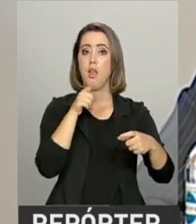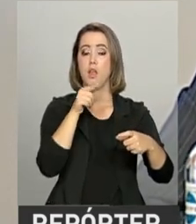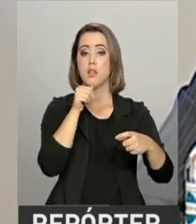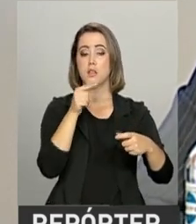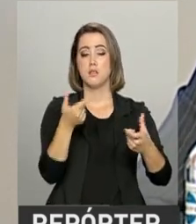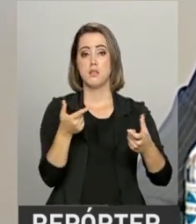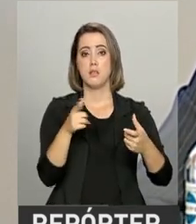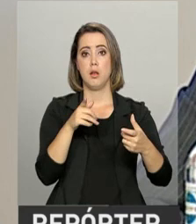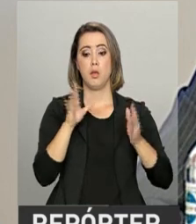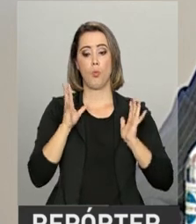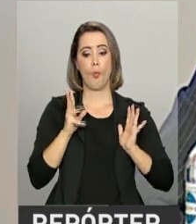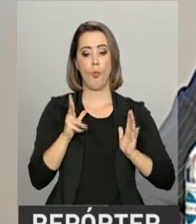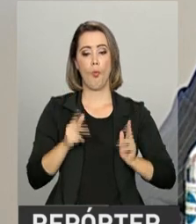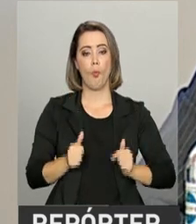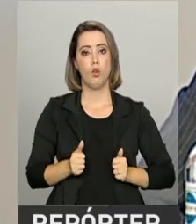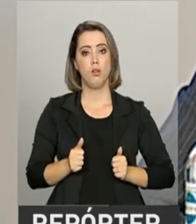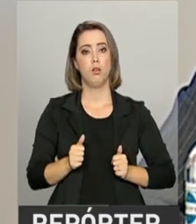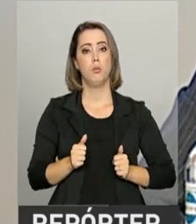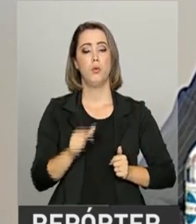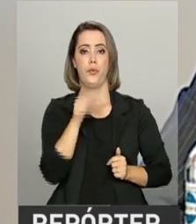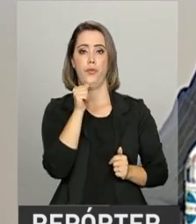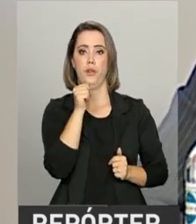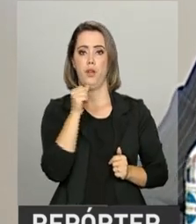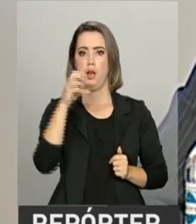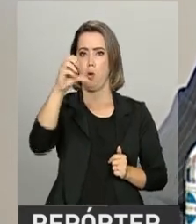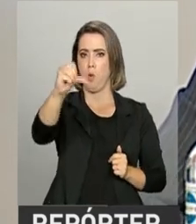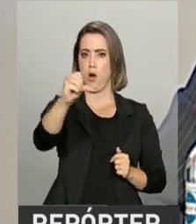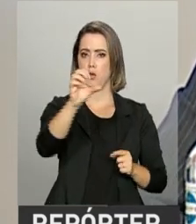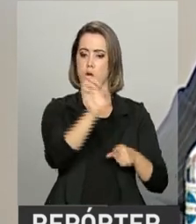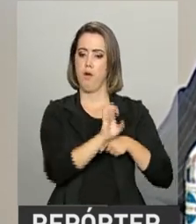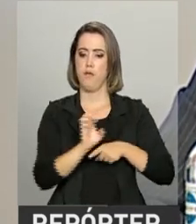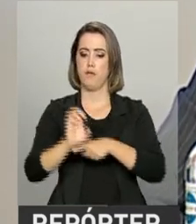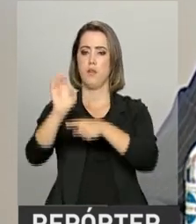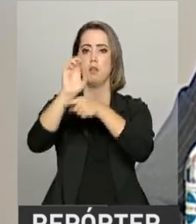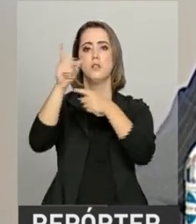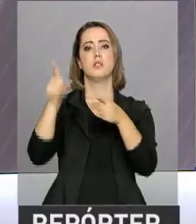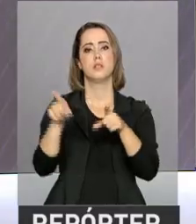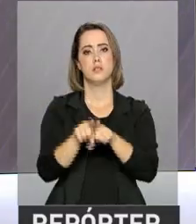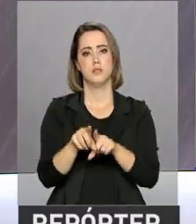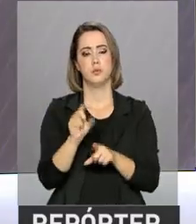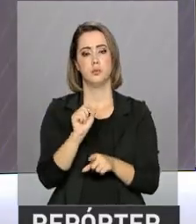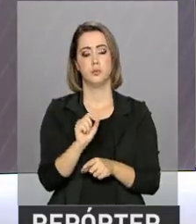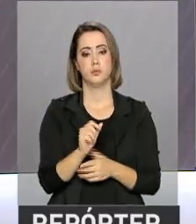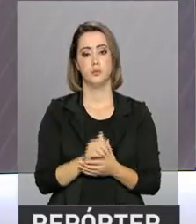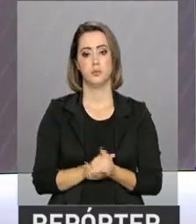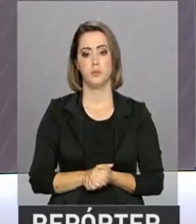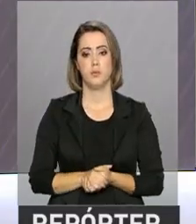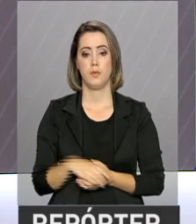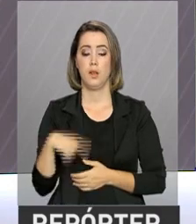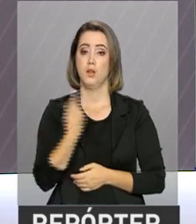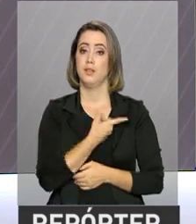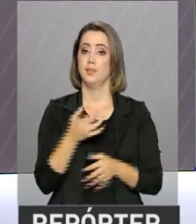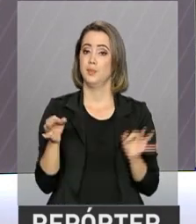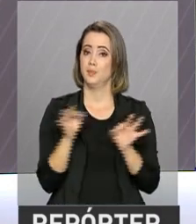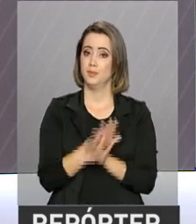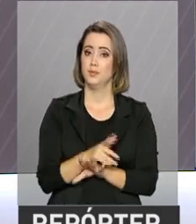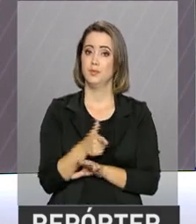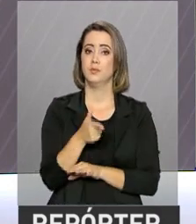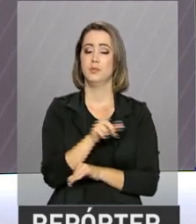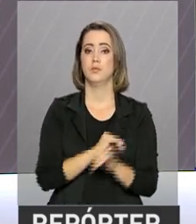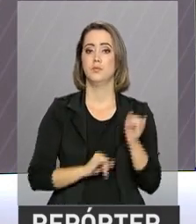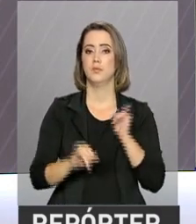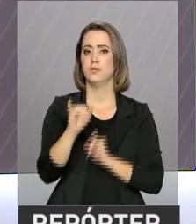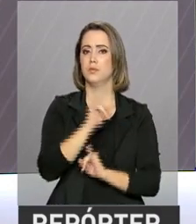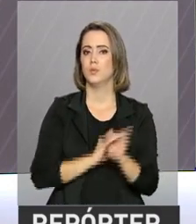dessalinização nos nove estados do nordeste e em minas gerais nós ficamos por aqui podemos